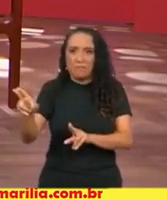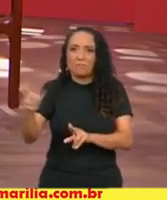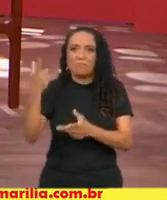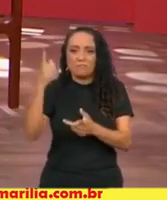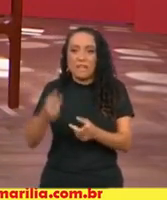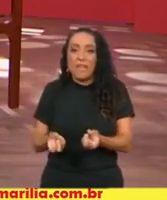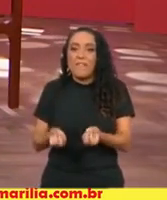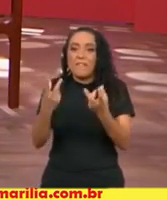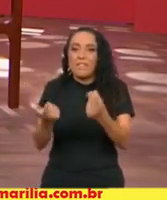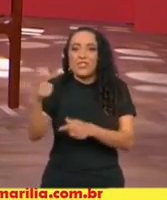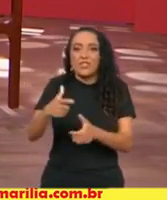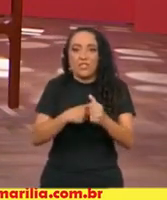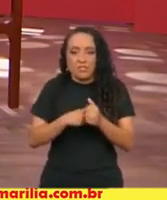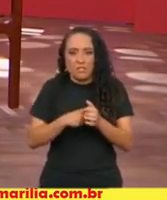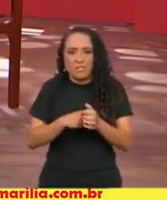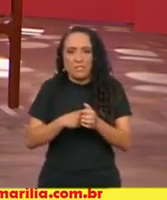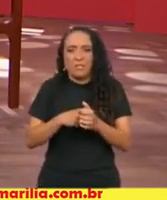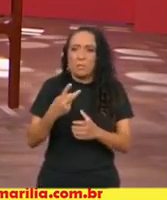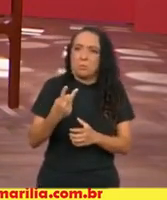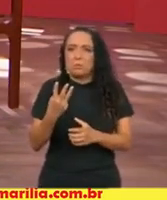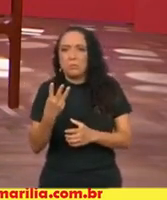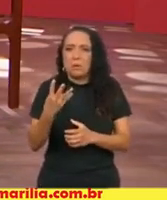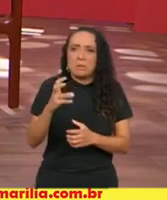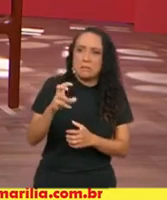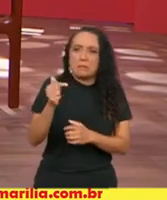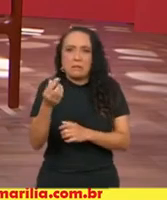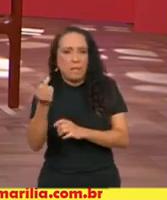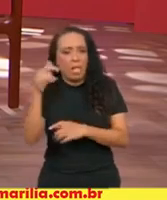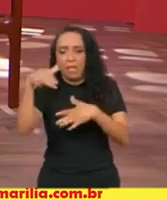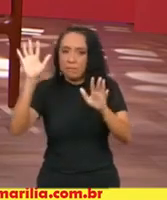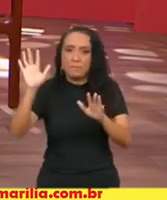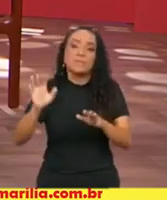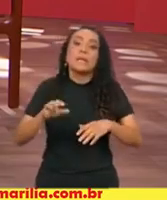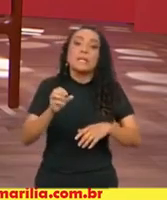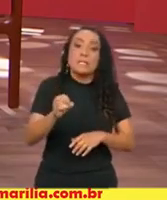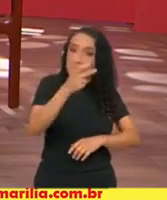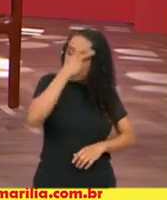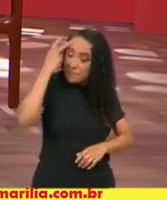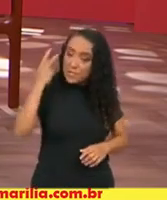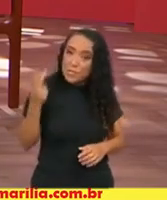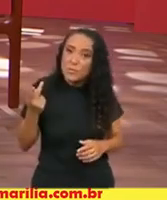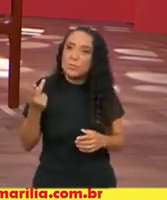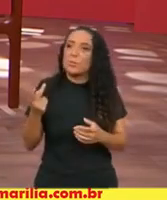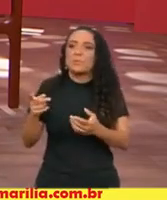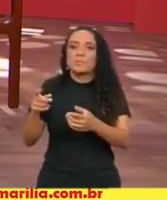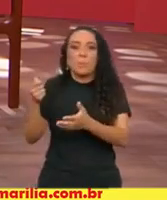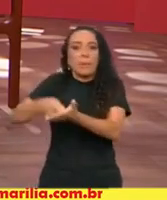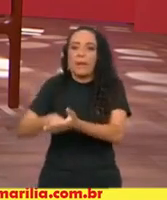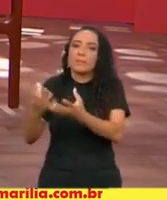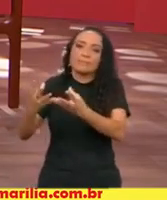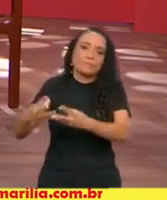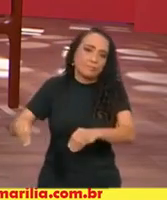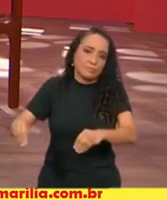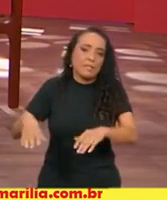produtos. Revende a dívida. Isso. E isso 2, 3, 4, 5, 6, 7 vezes. E é o momento que alguém não pagar o Del Calote, Pumba, isso cai quebra como todo mundo. um castelo de cartas. Exatamente. Então